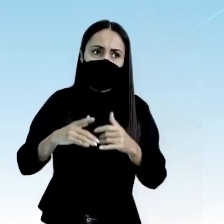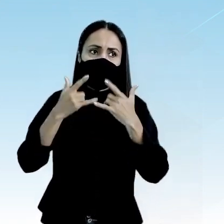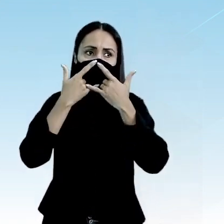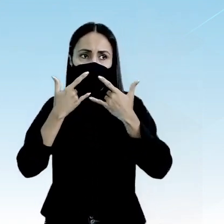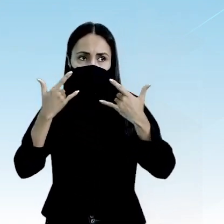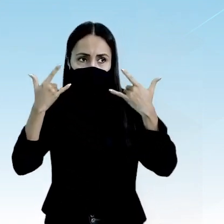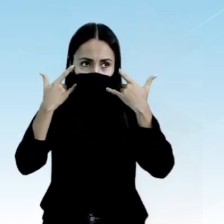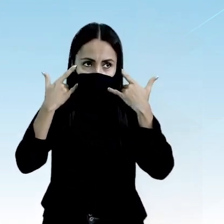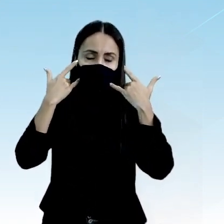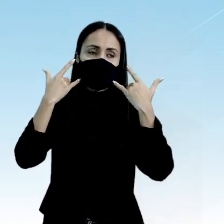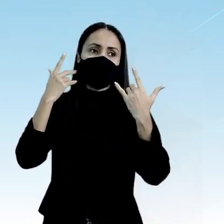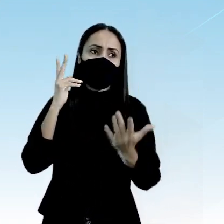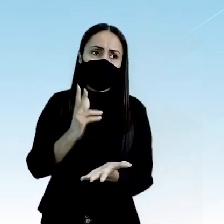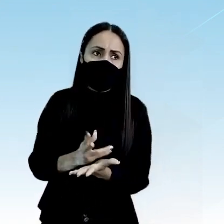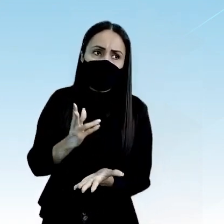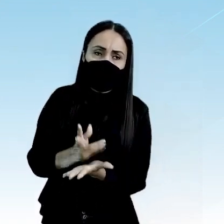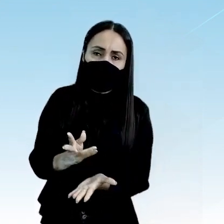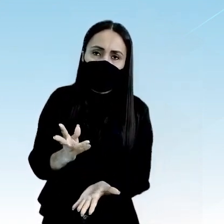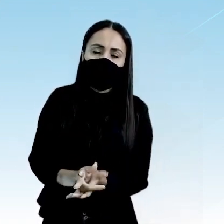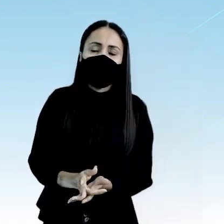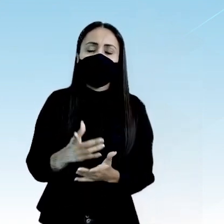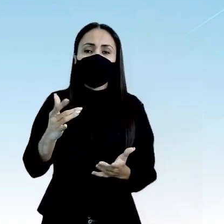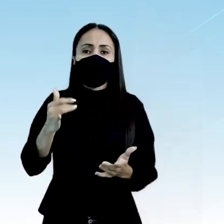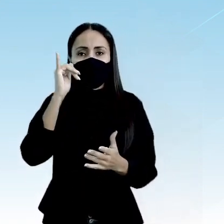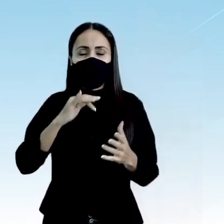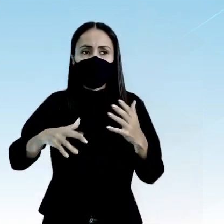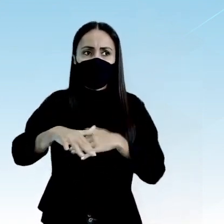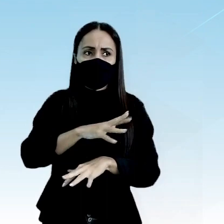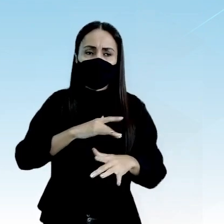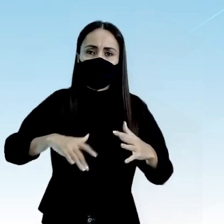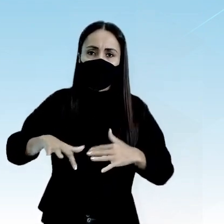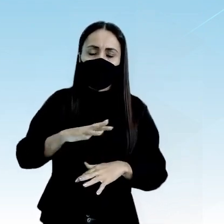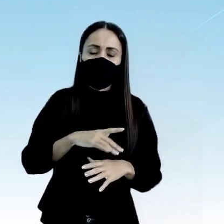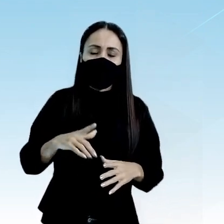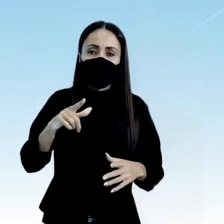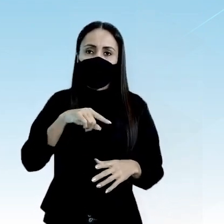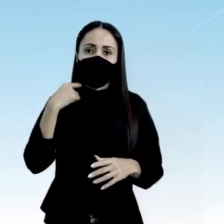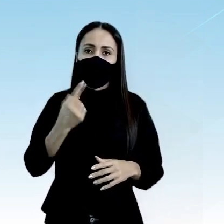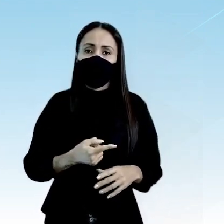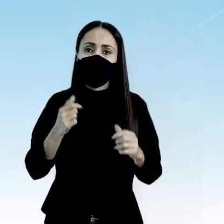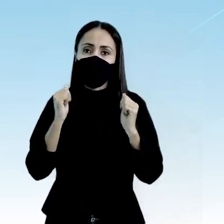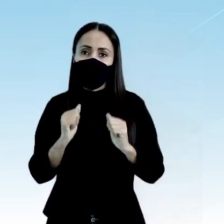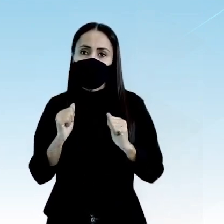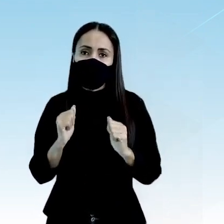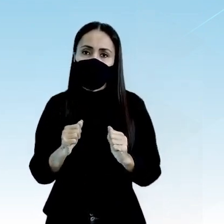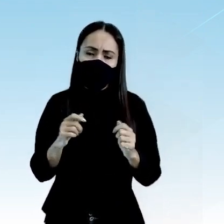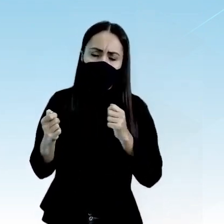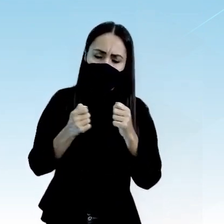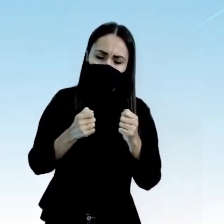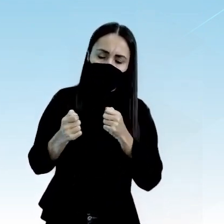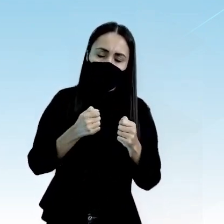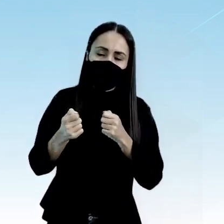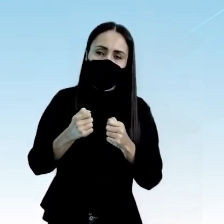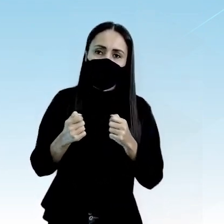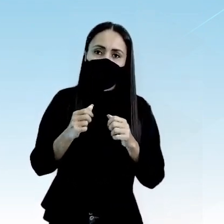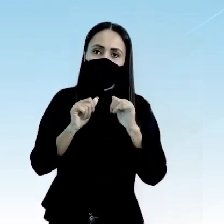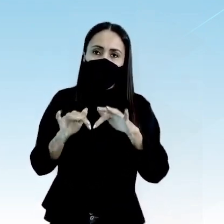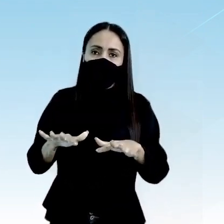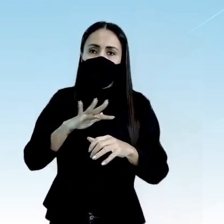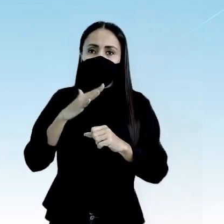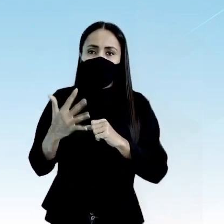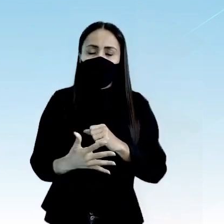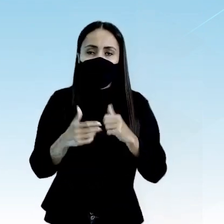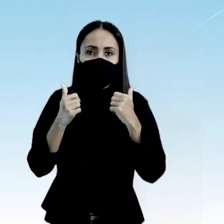use máscaras, né? Evite aglomerações para que nós possamos controlar esta pandemia.